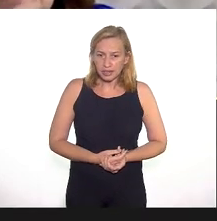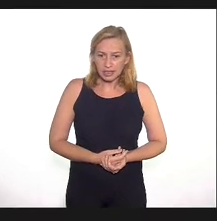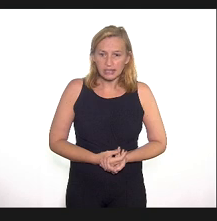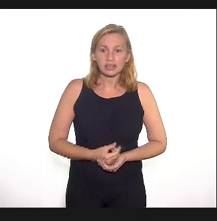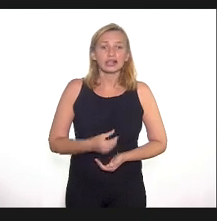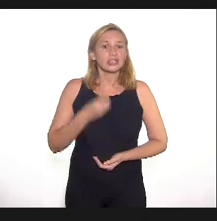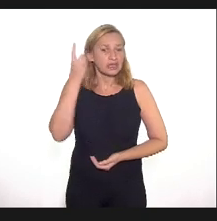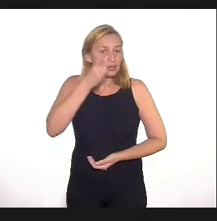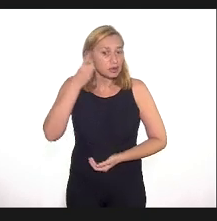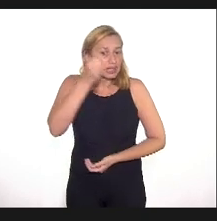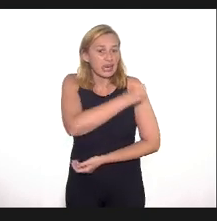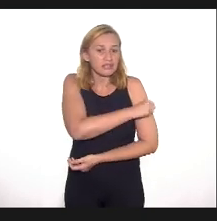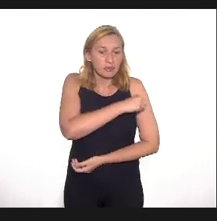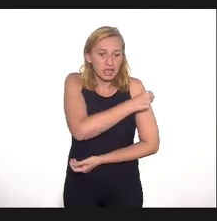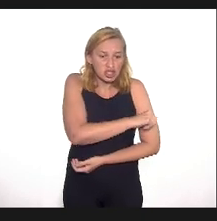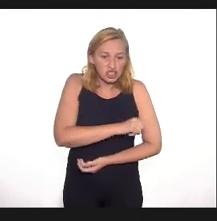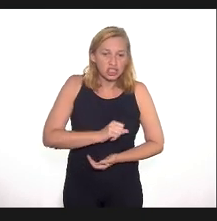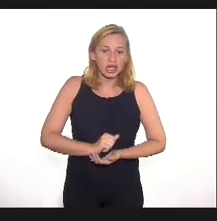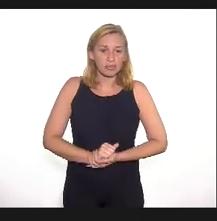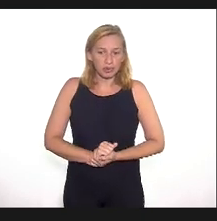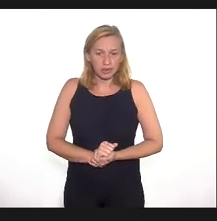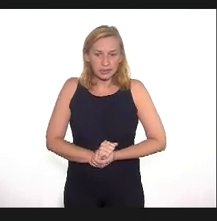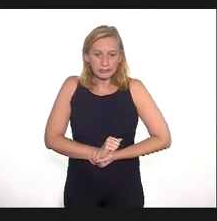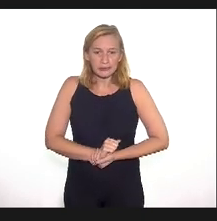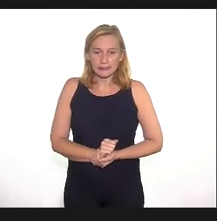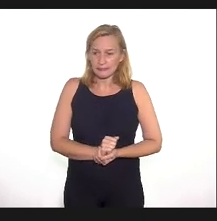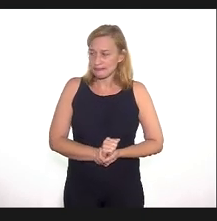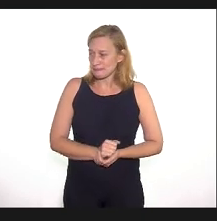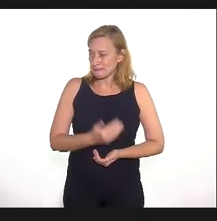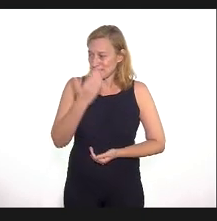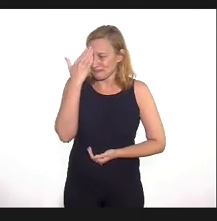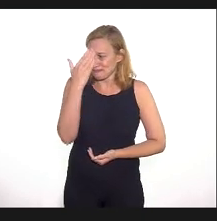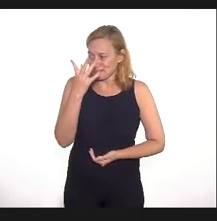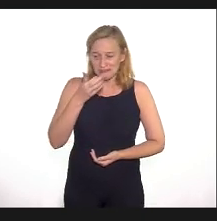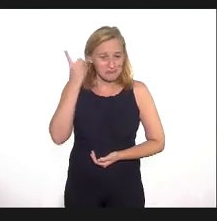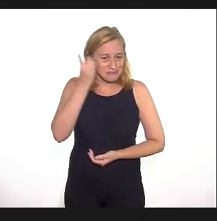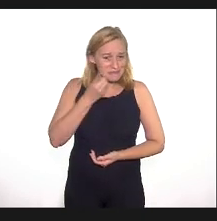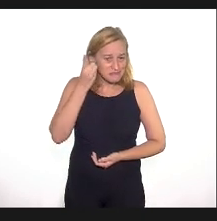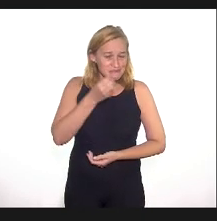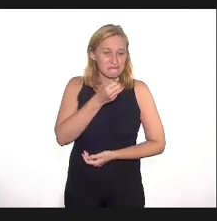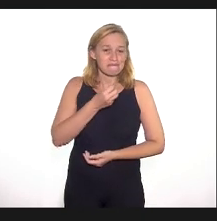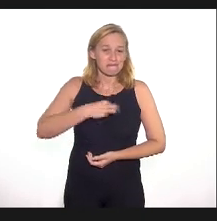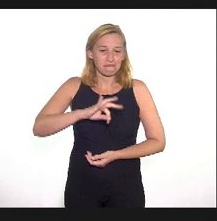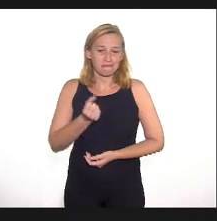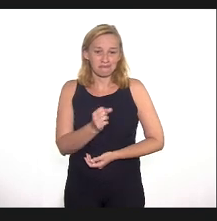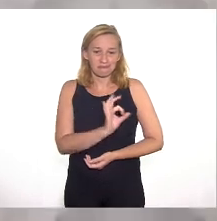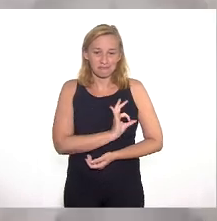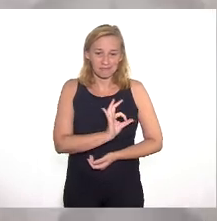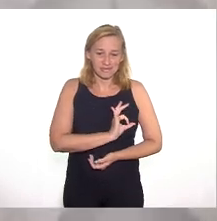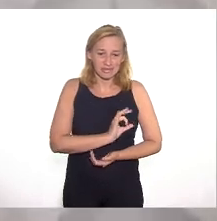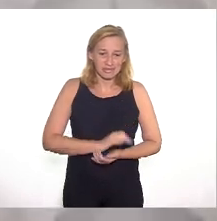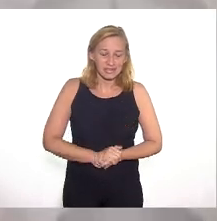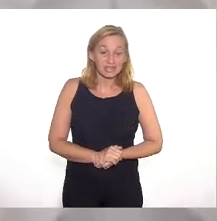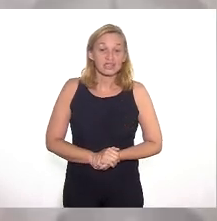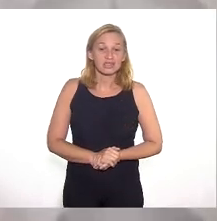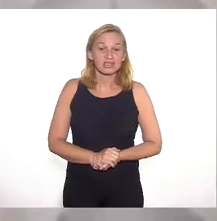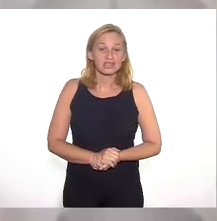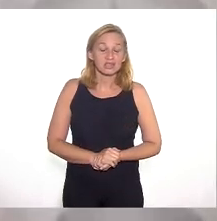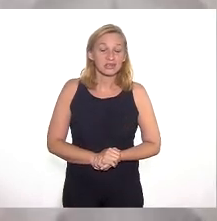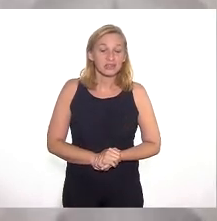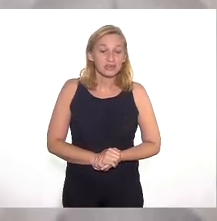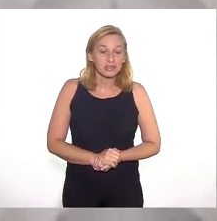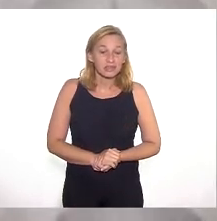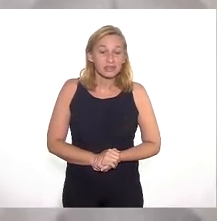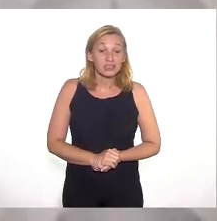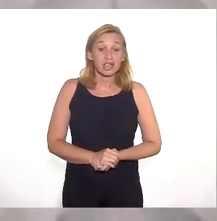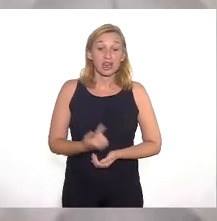Deputada enfermeira Rejane. Obrigado, deputada Marta Rocha. Senhoras e senhores, eu